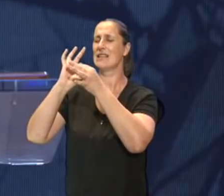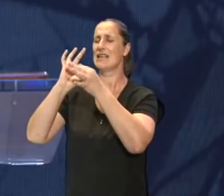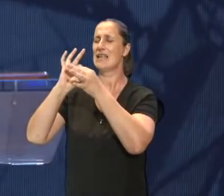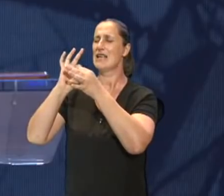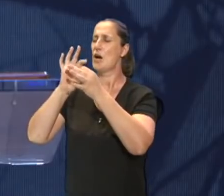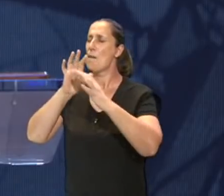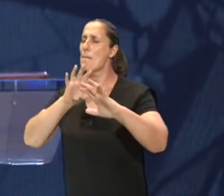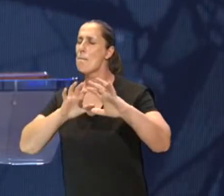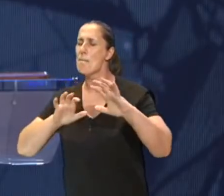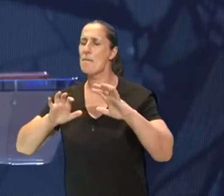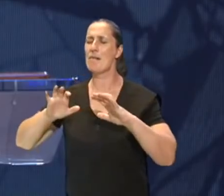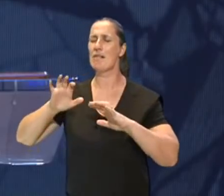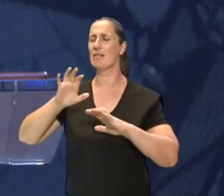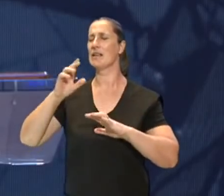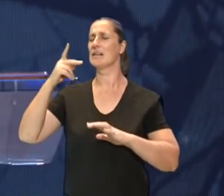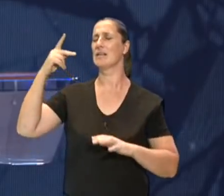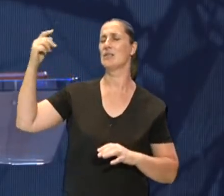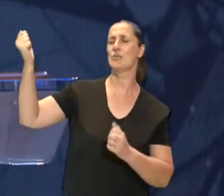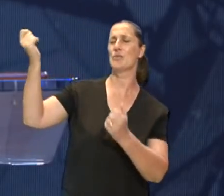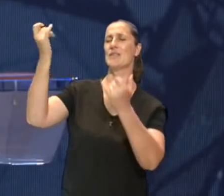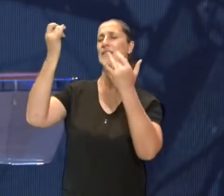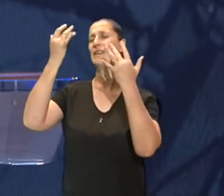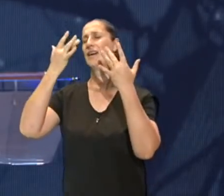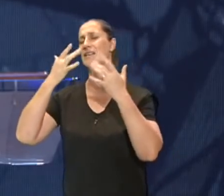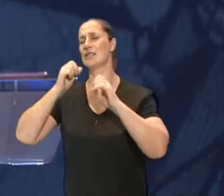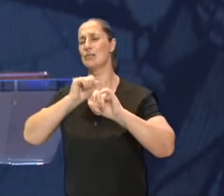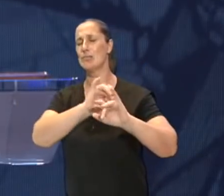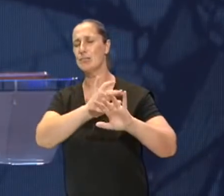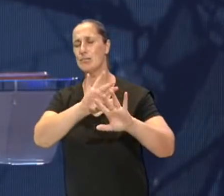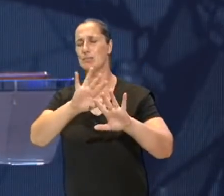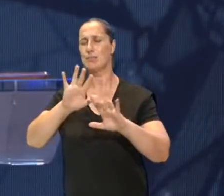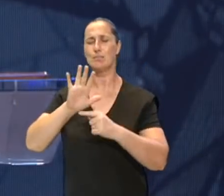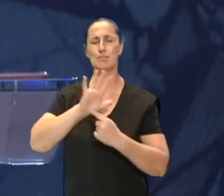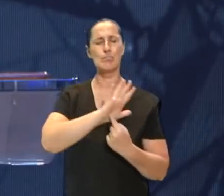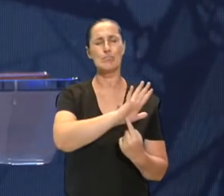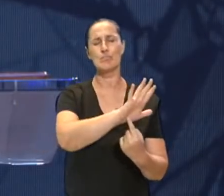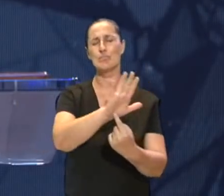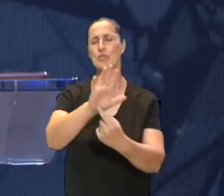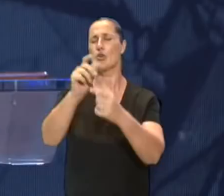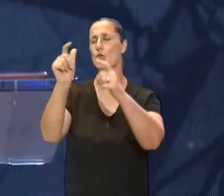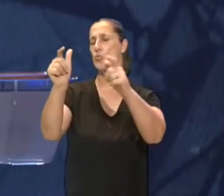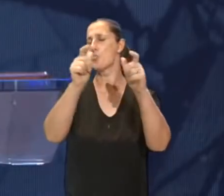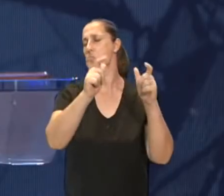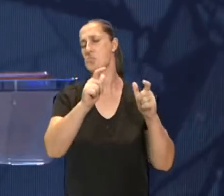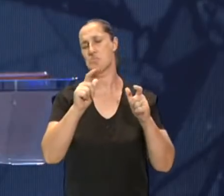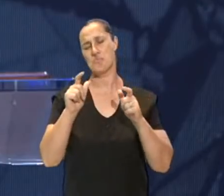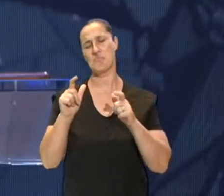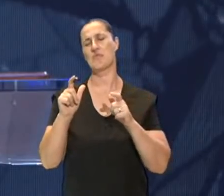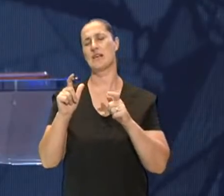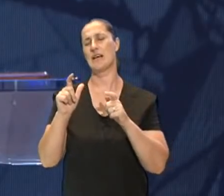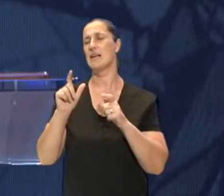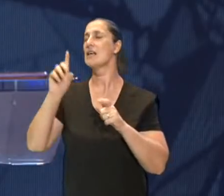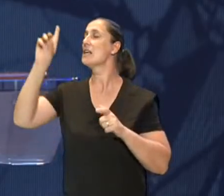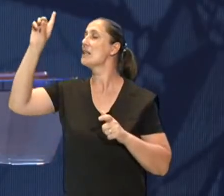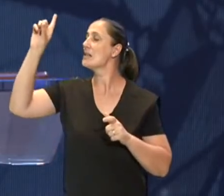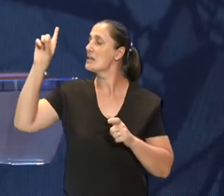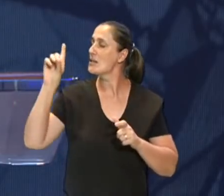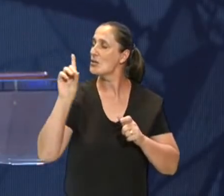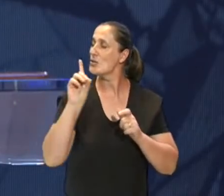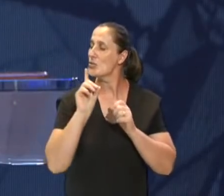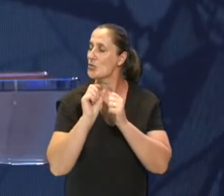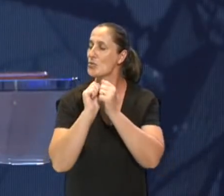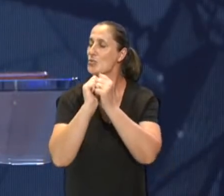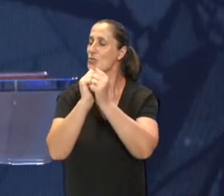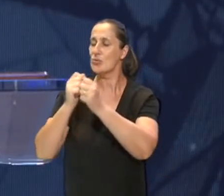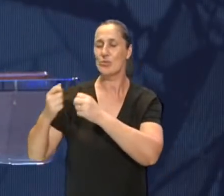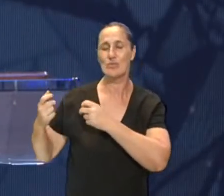Tua graça, se manifestando onde quer que as pessoas estejam, que o Senhor esteja conosco, que o Senhor